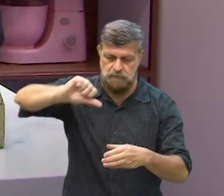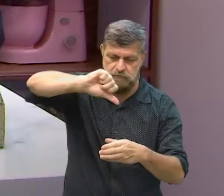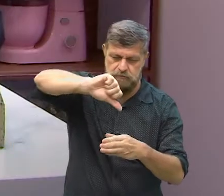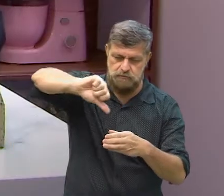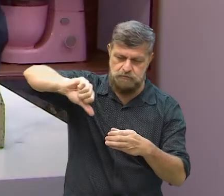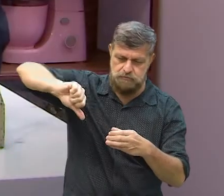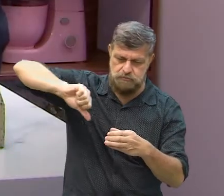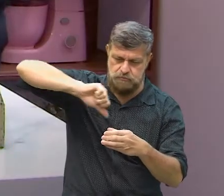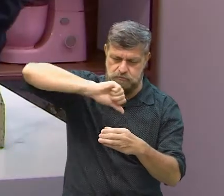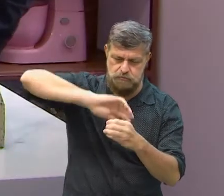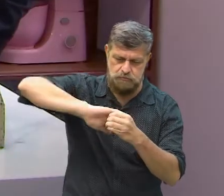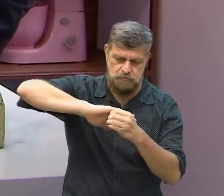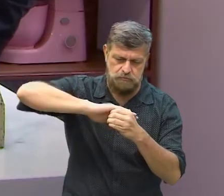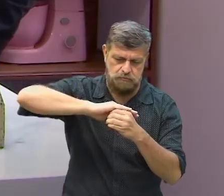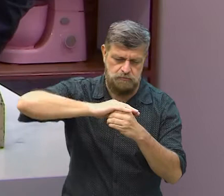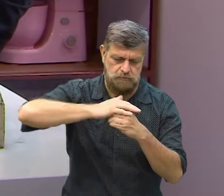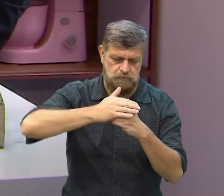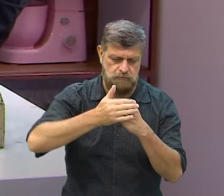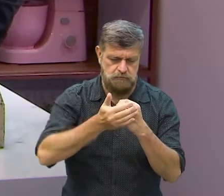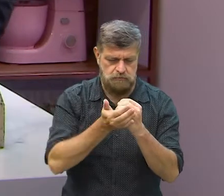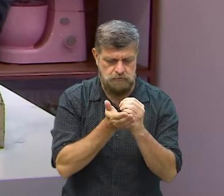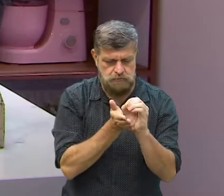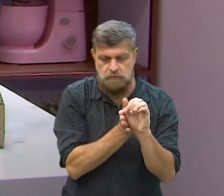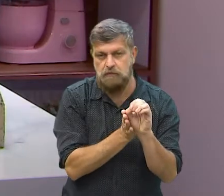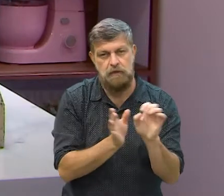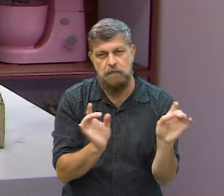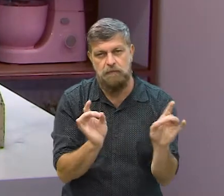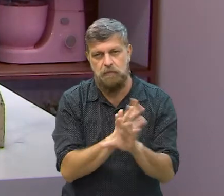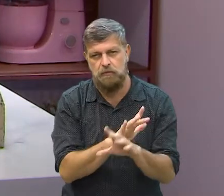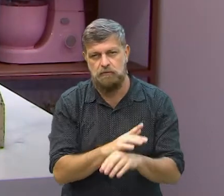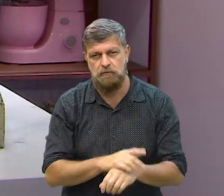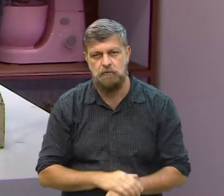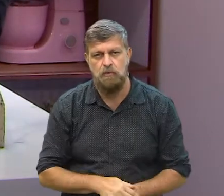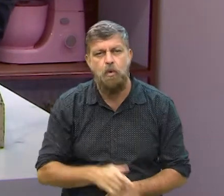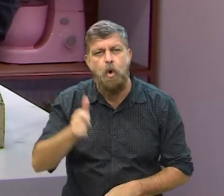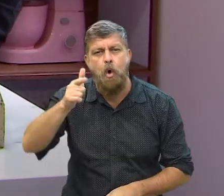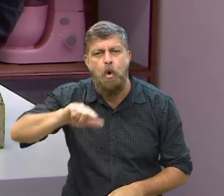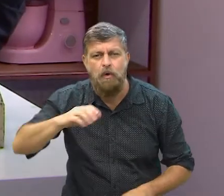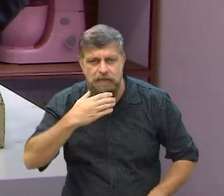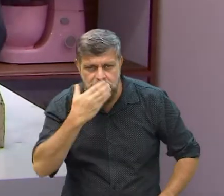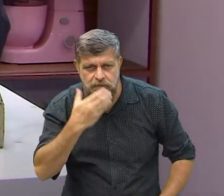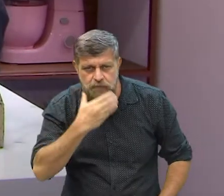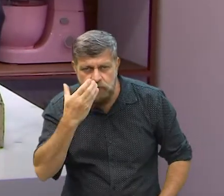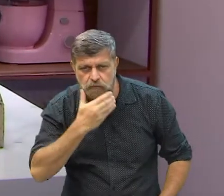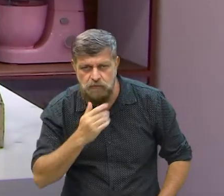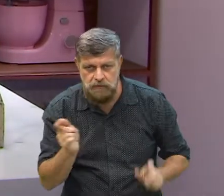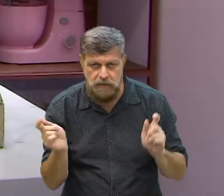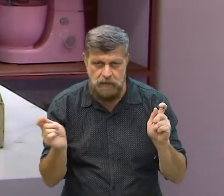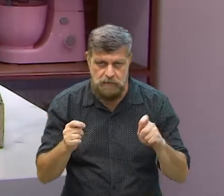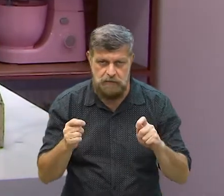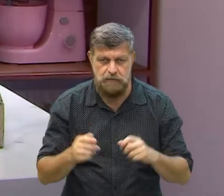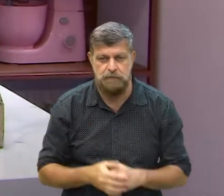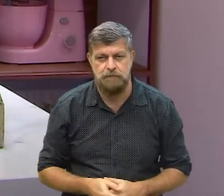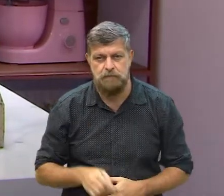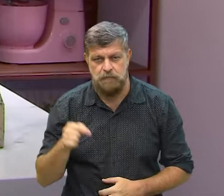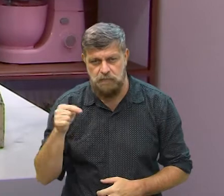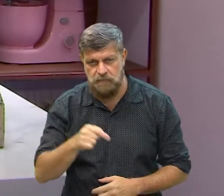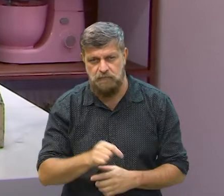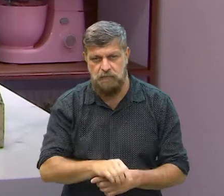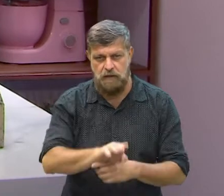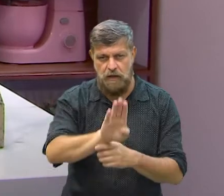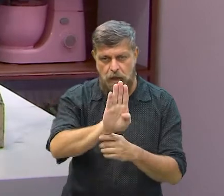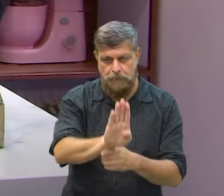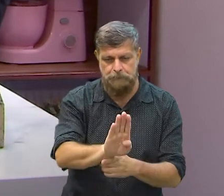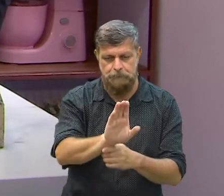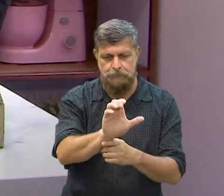pronto. Daria pra gente fazer com outra fruta? É, tudo bem que aqui é o banoffee que a gente vai